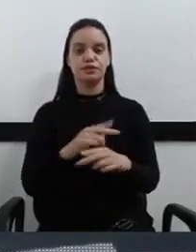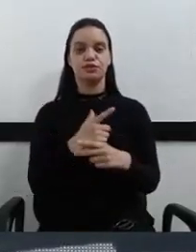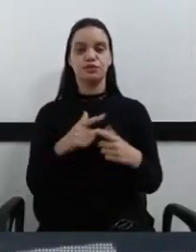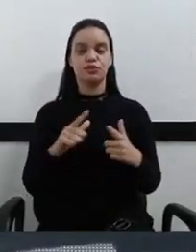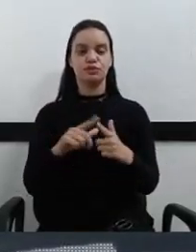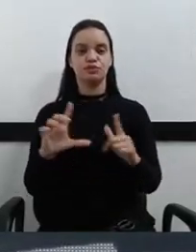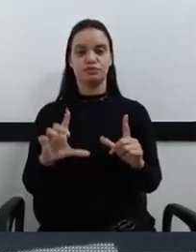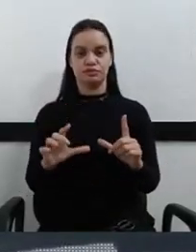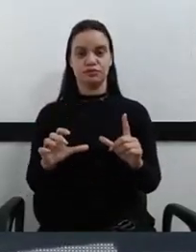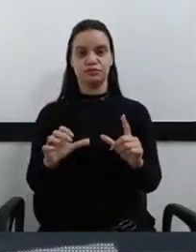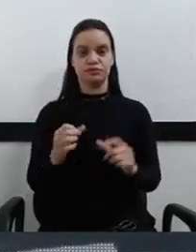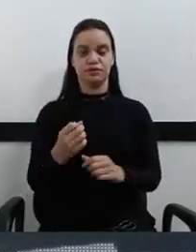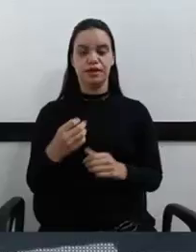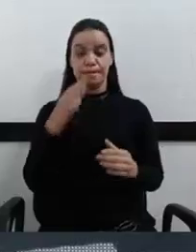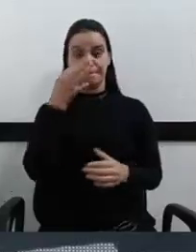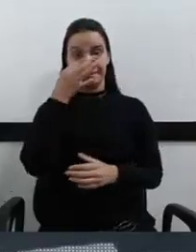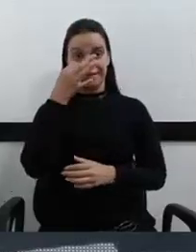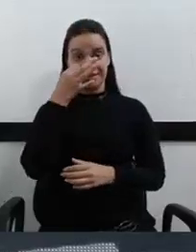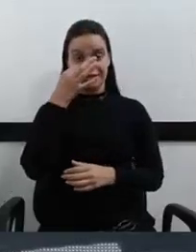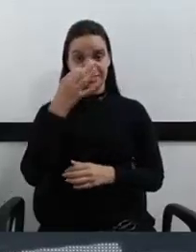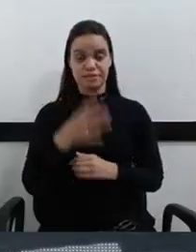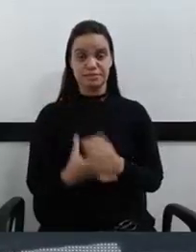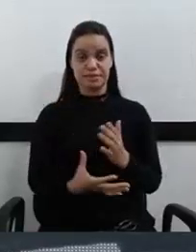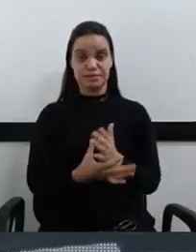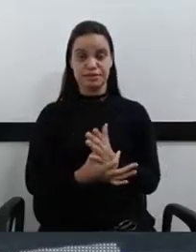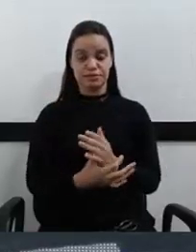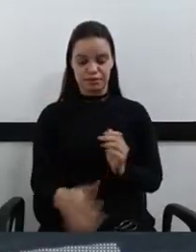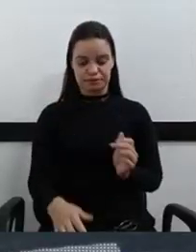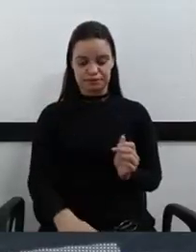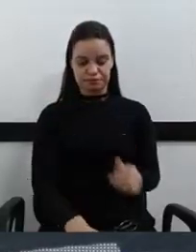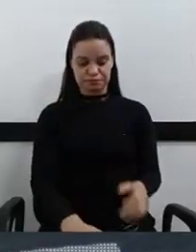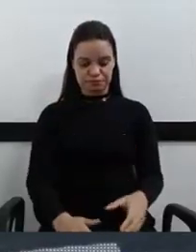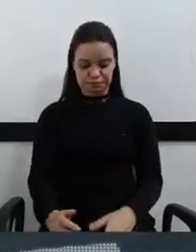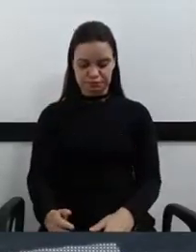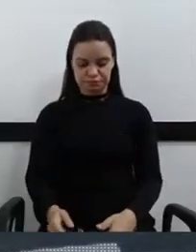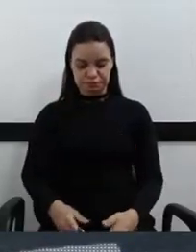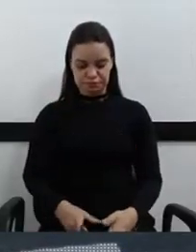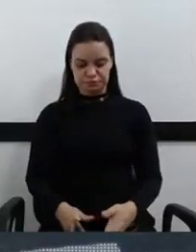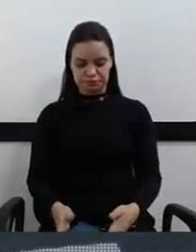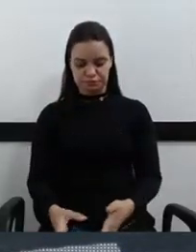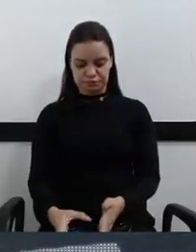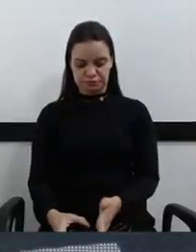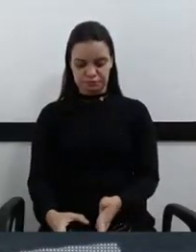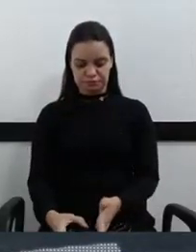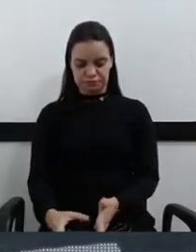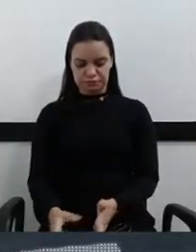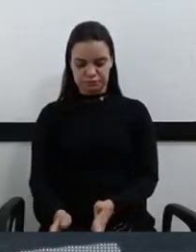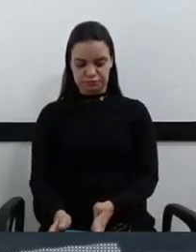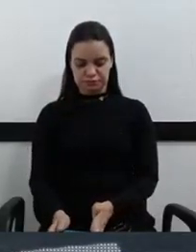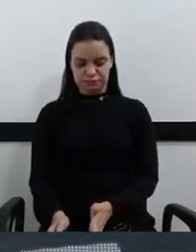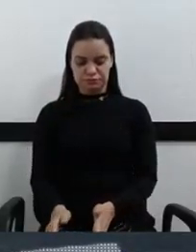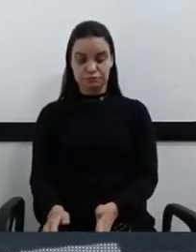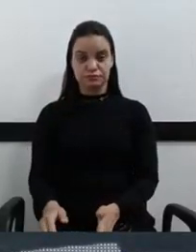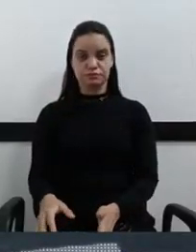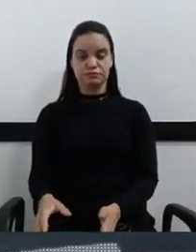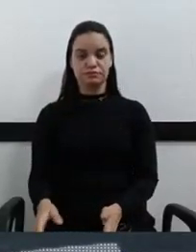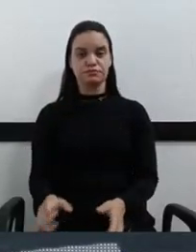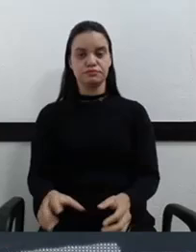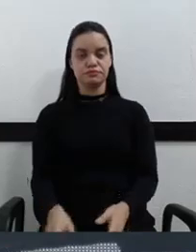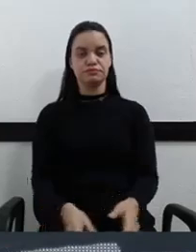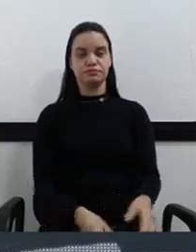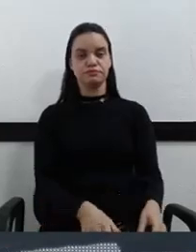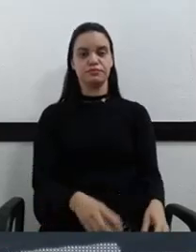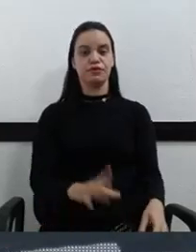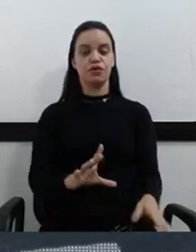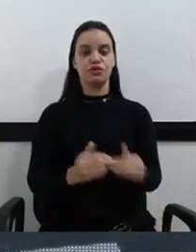deveria ser realizada em sessão presencial para assegurar sua eficácia. Todavia, com a volta das sessões presenciais, constatou-se que a defensora pública a ser desagravada estava em